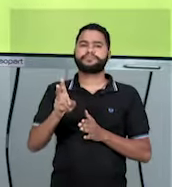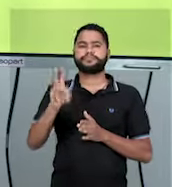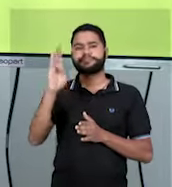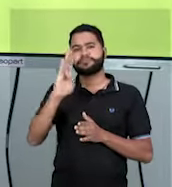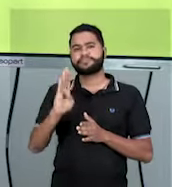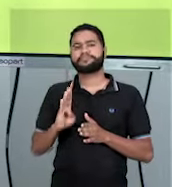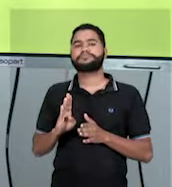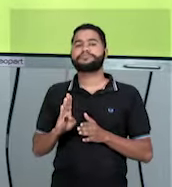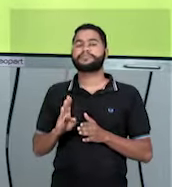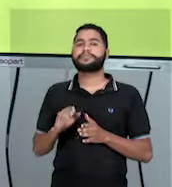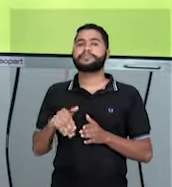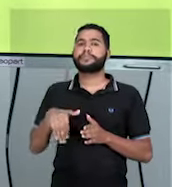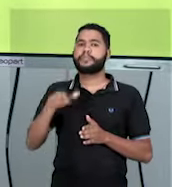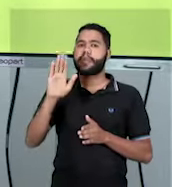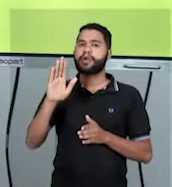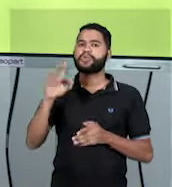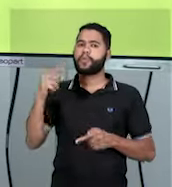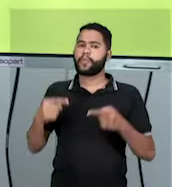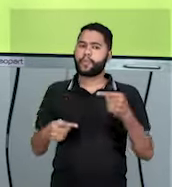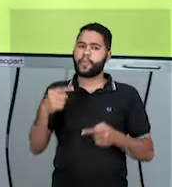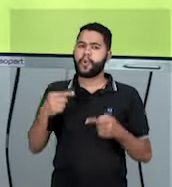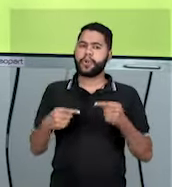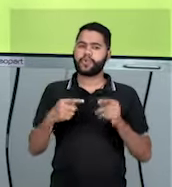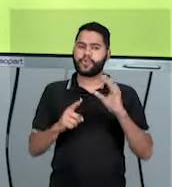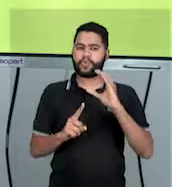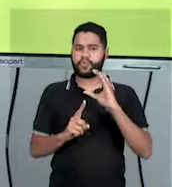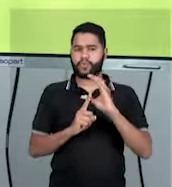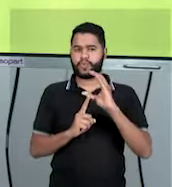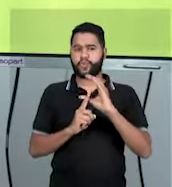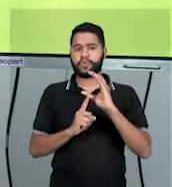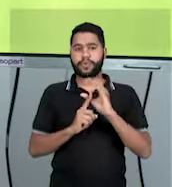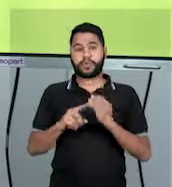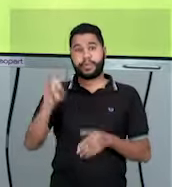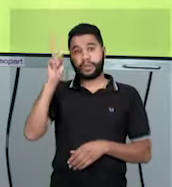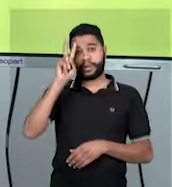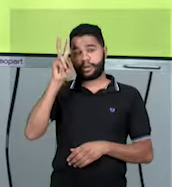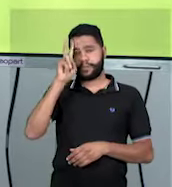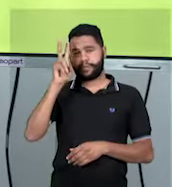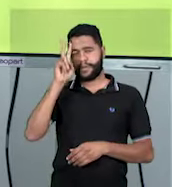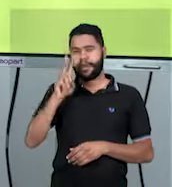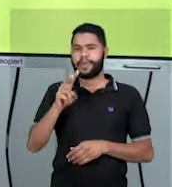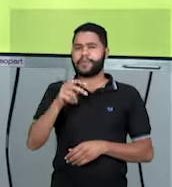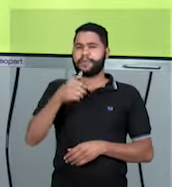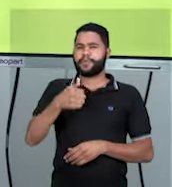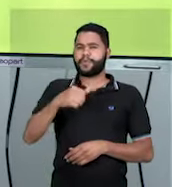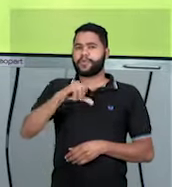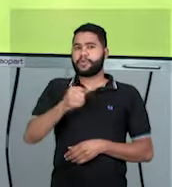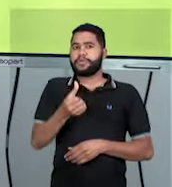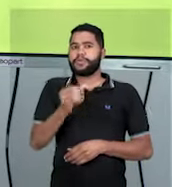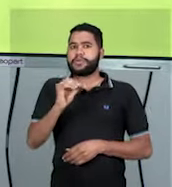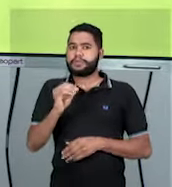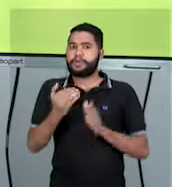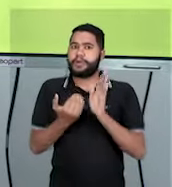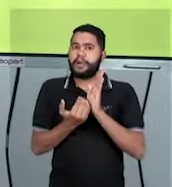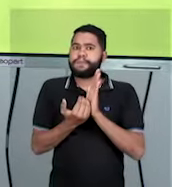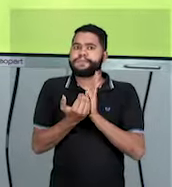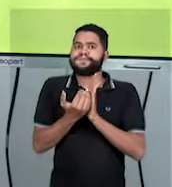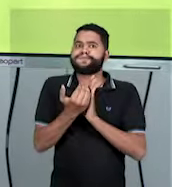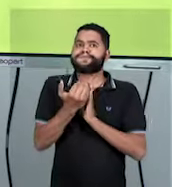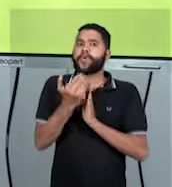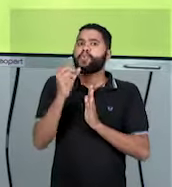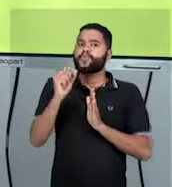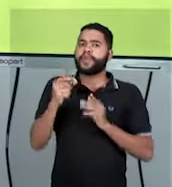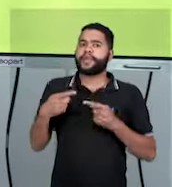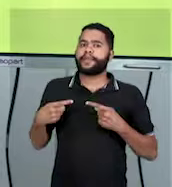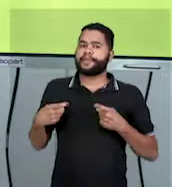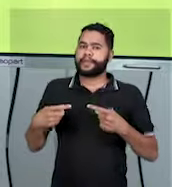como um político comunista. A gente deve lembrar que a década de 60 é o auge da Guerra Fria, é o auge